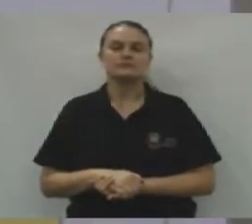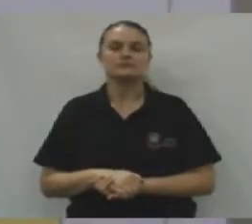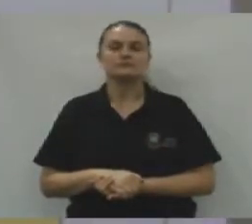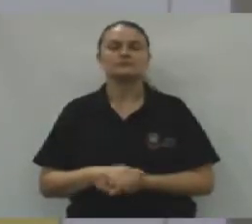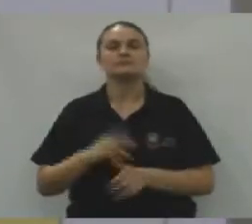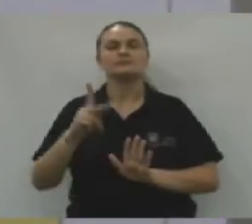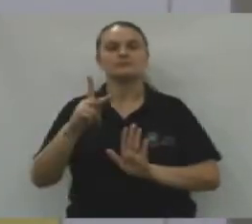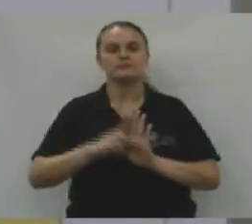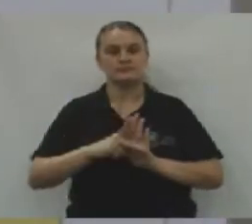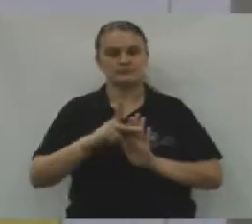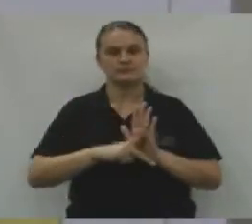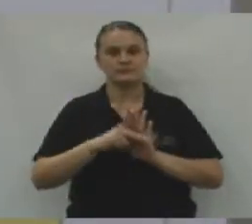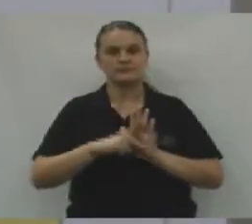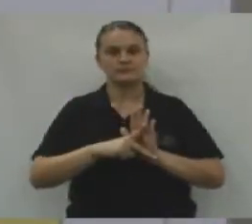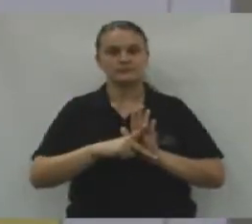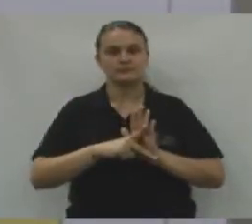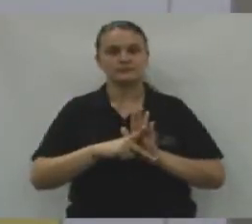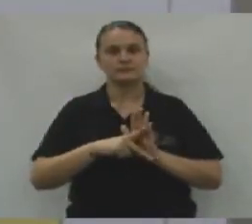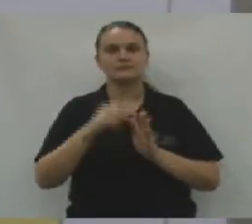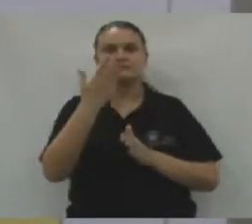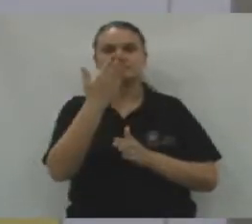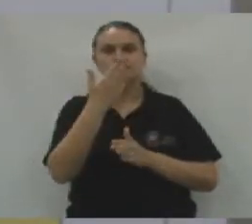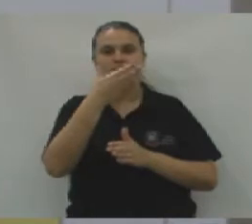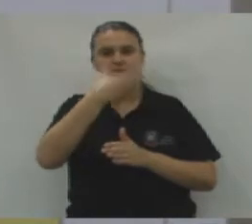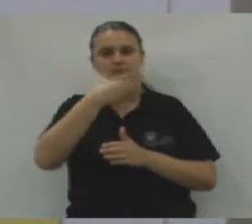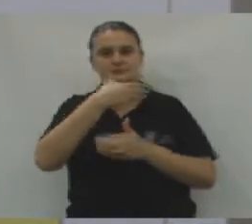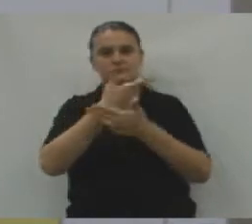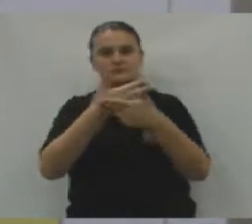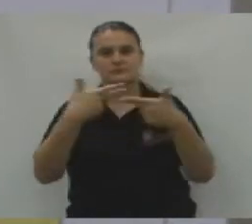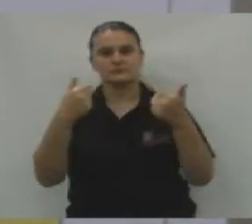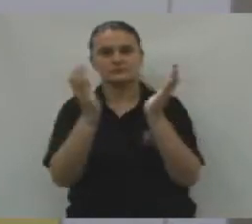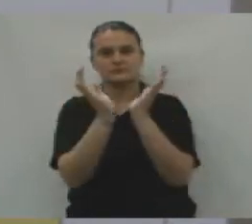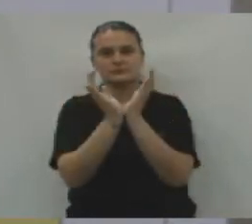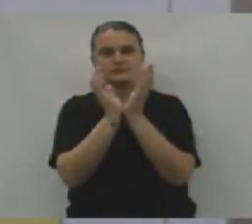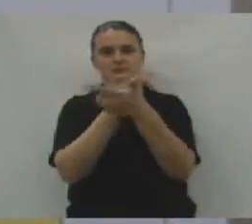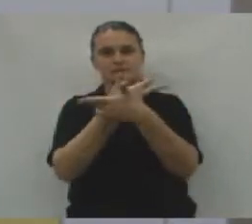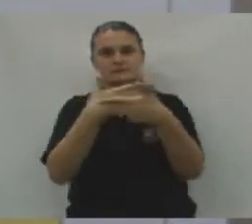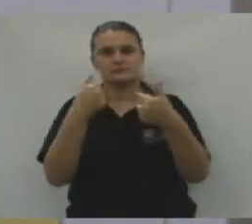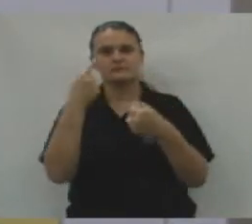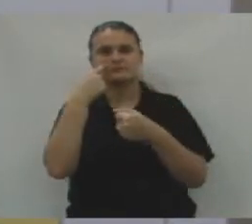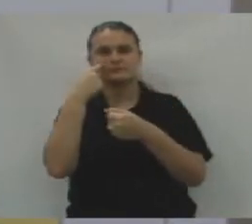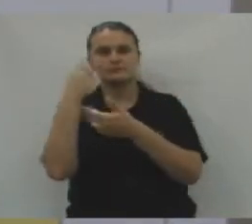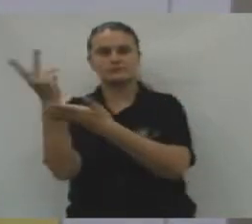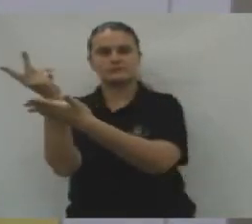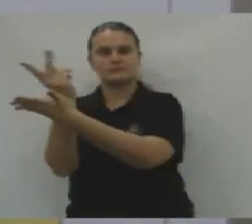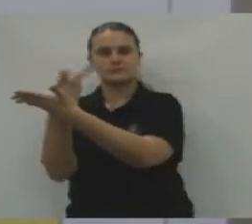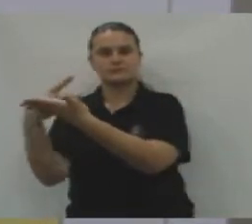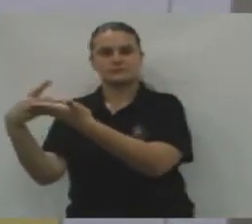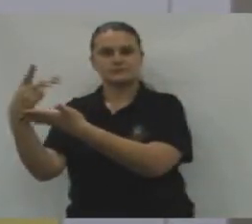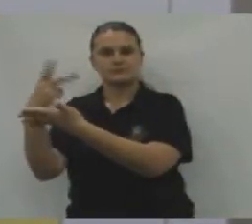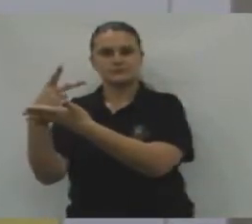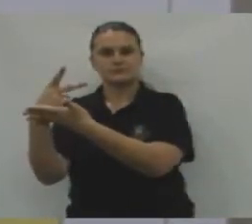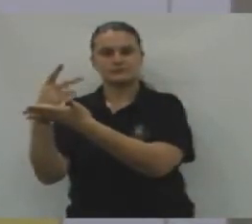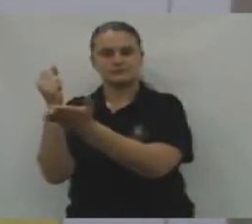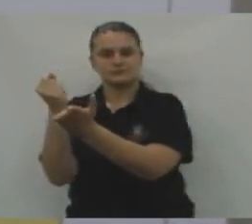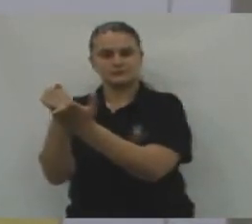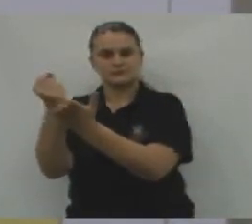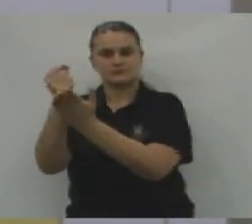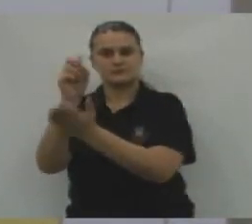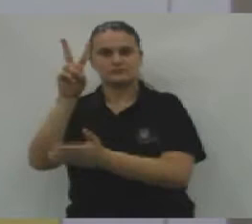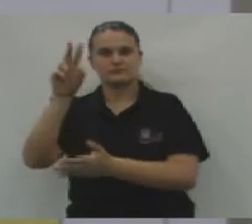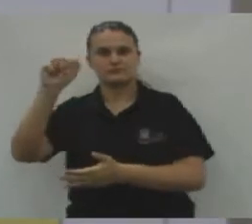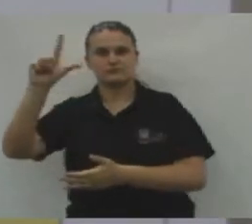E o projeto HortiSul, na verdade, a logomarca lá, vocês viram anteriormente que é Vale do